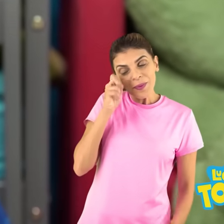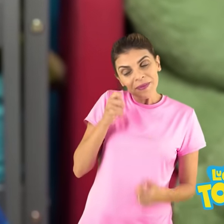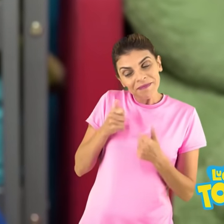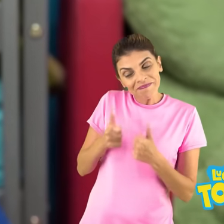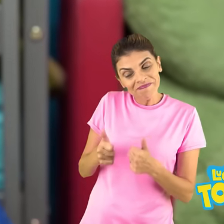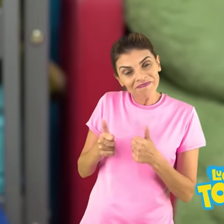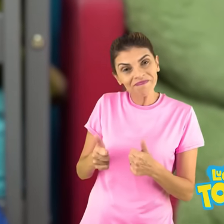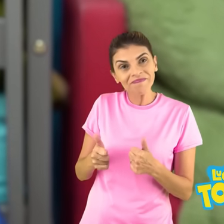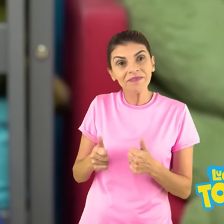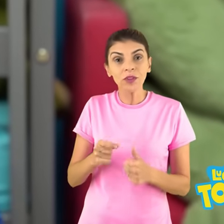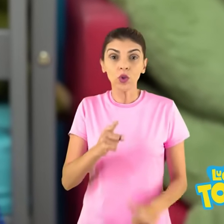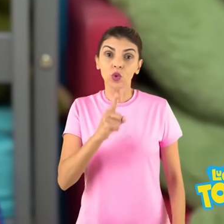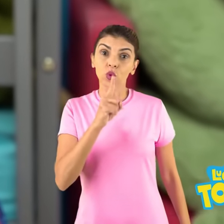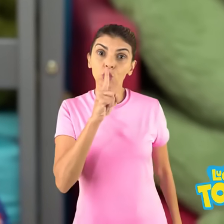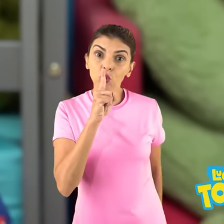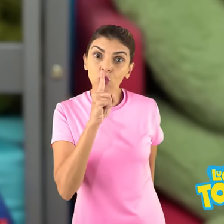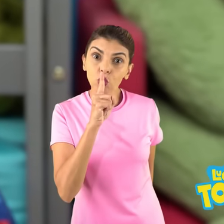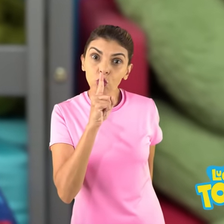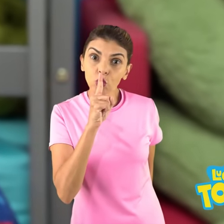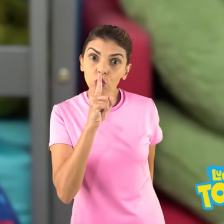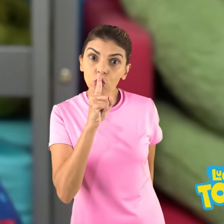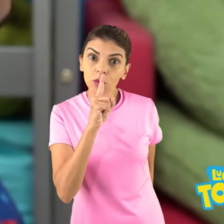Gi.